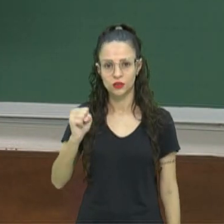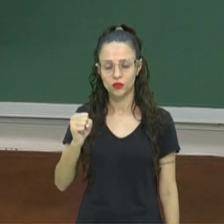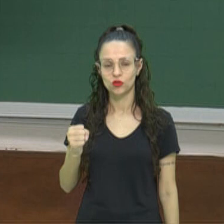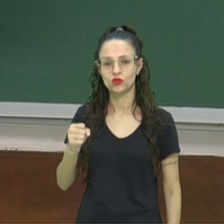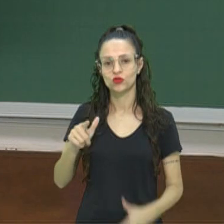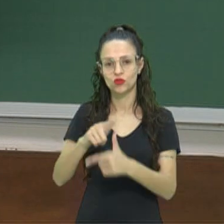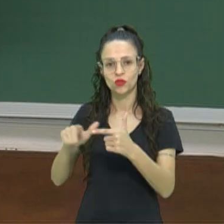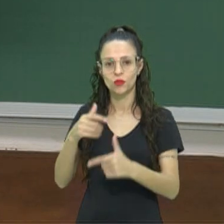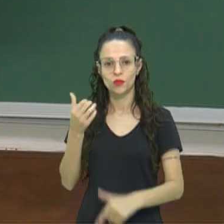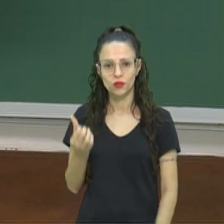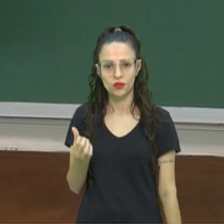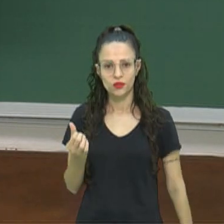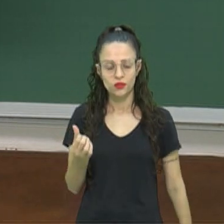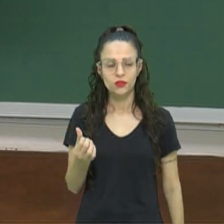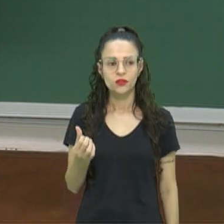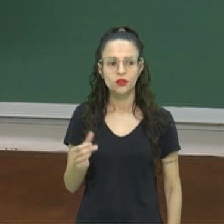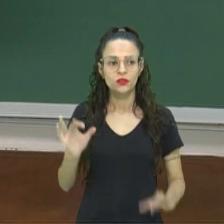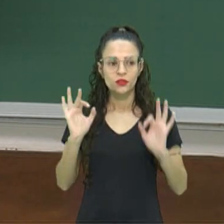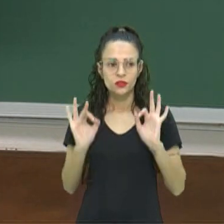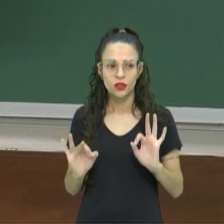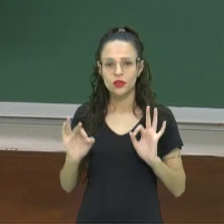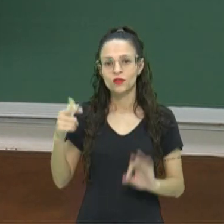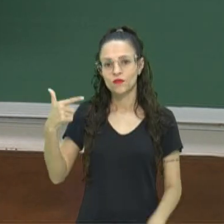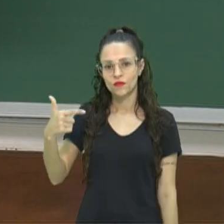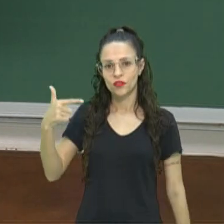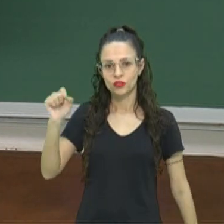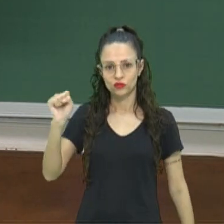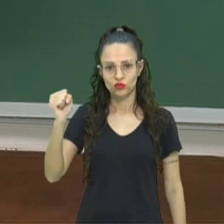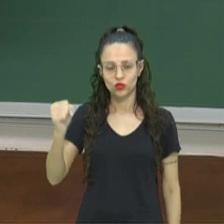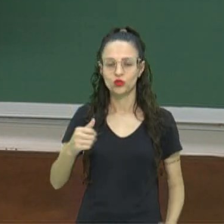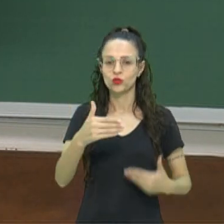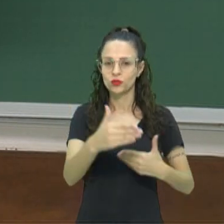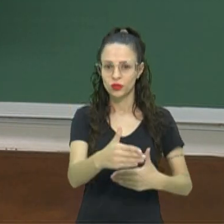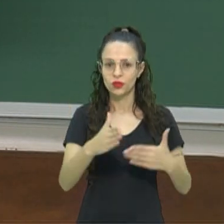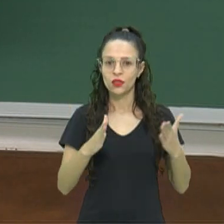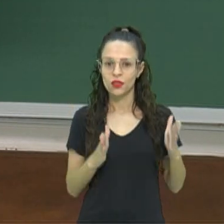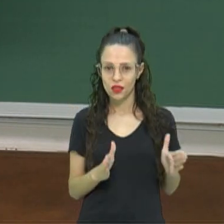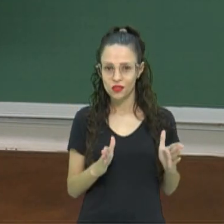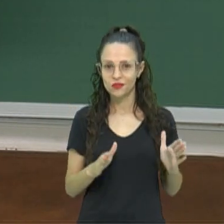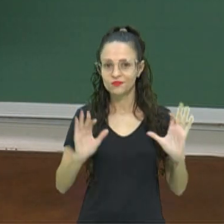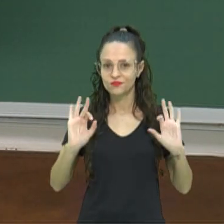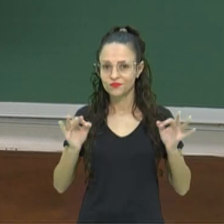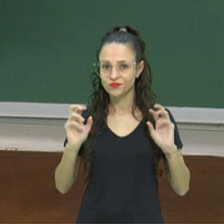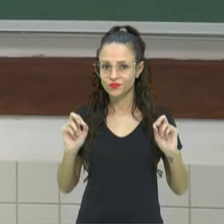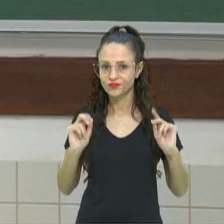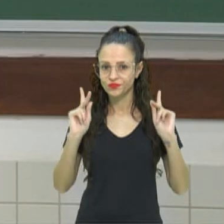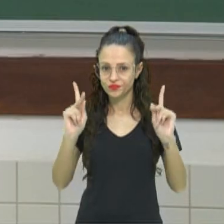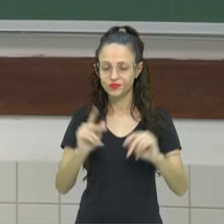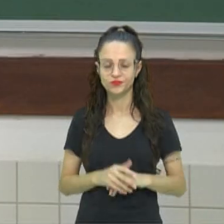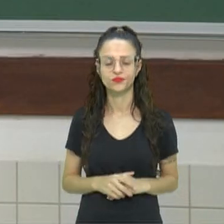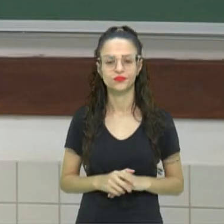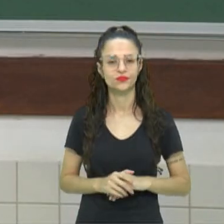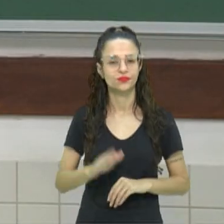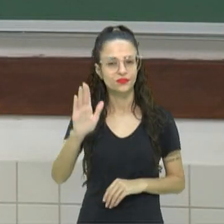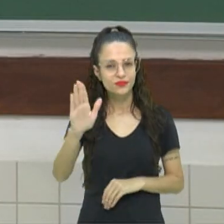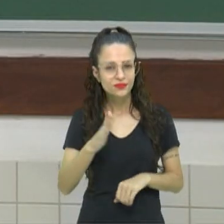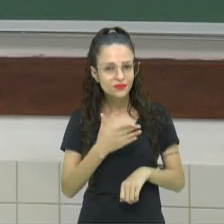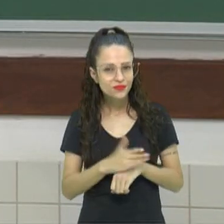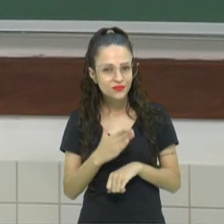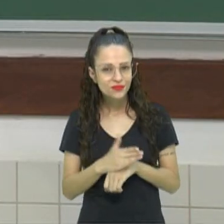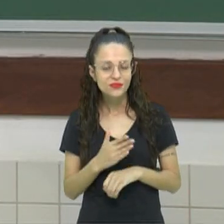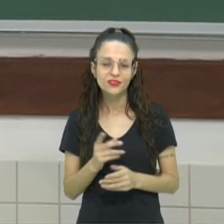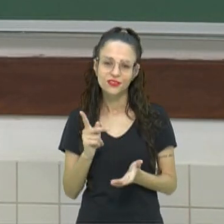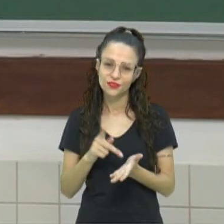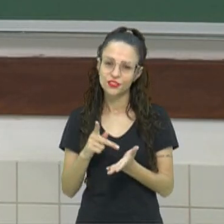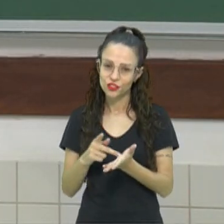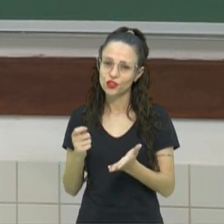6, que vai dar certinho 28 caixas, ok? Claro que na prática teria que comprar um